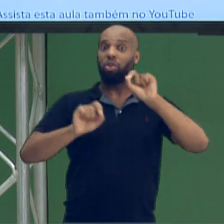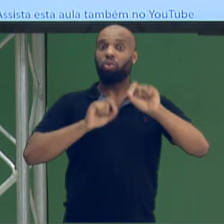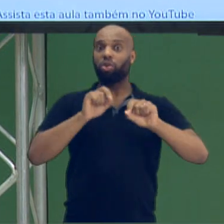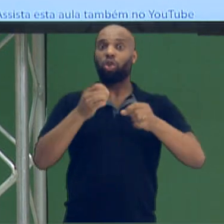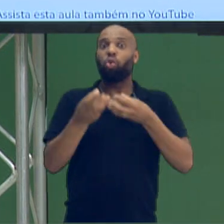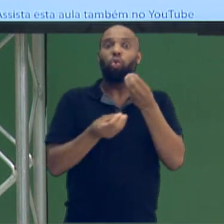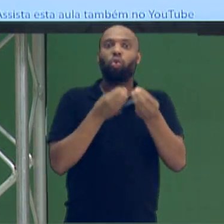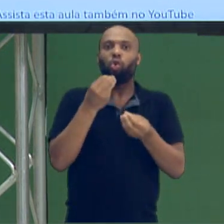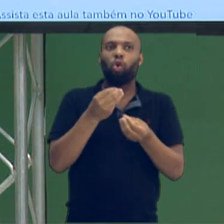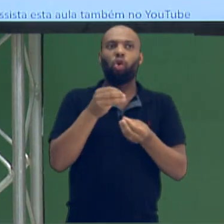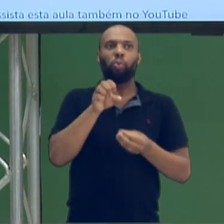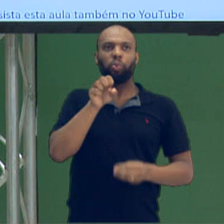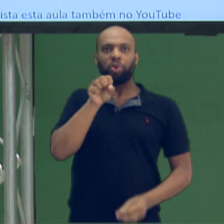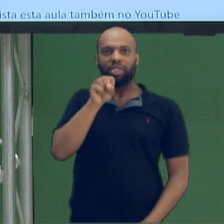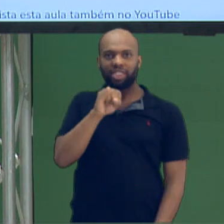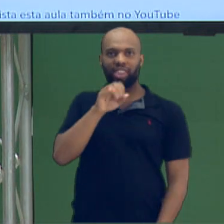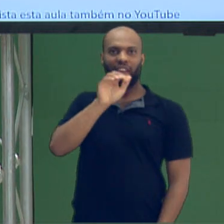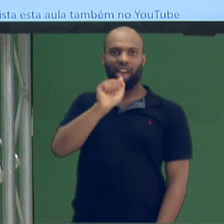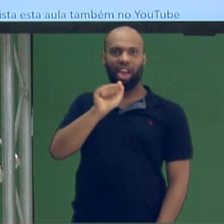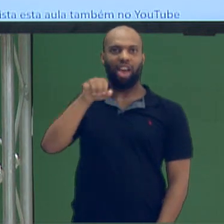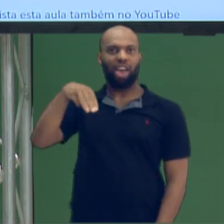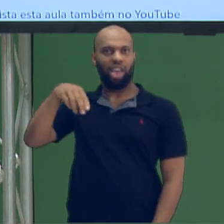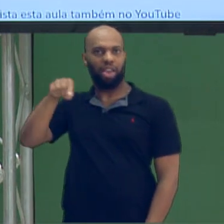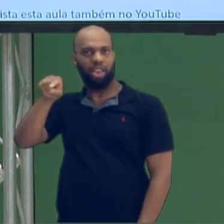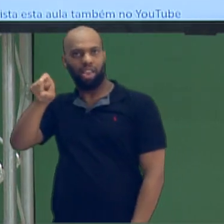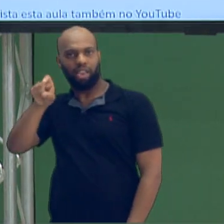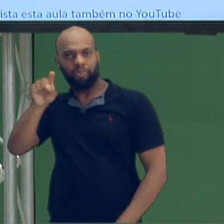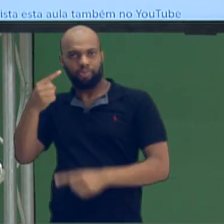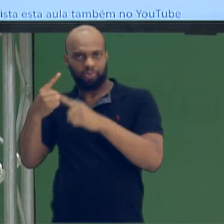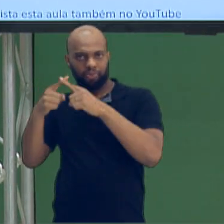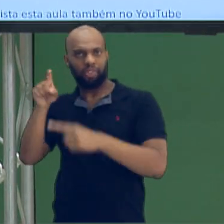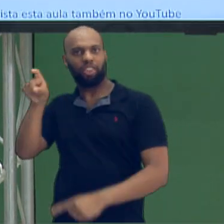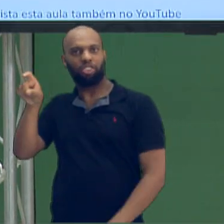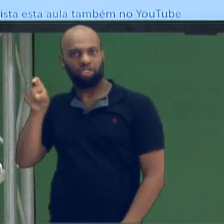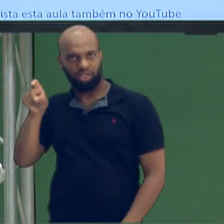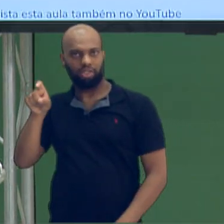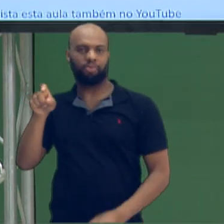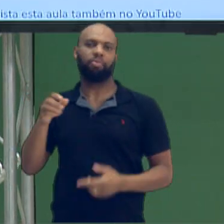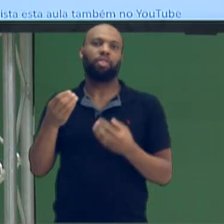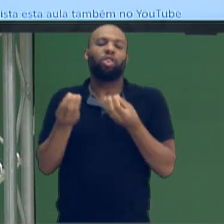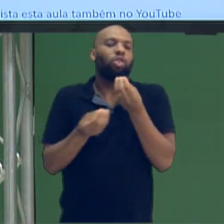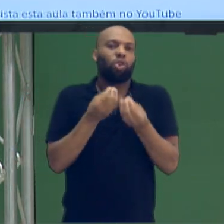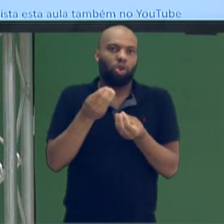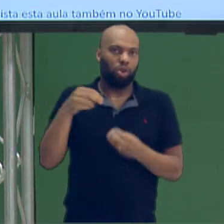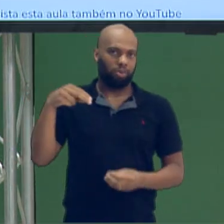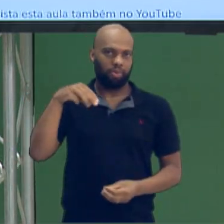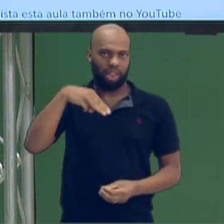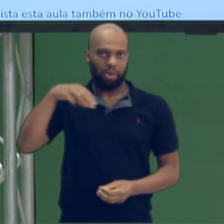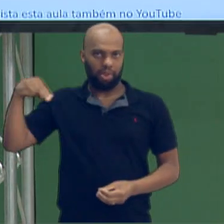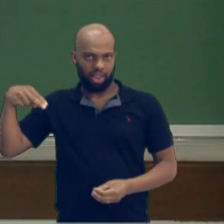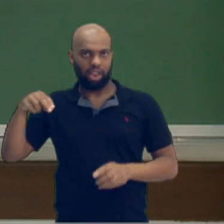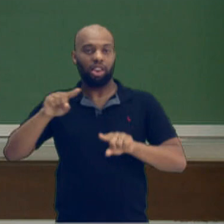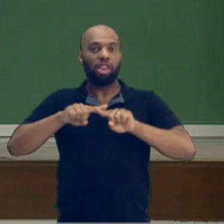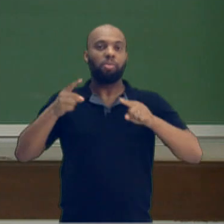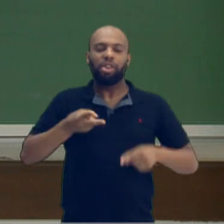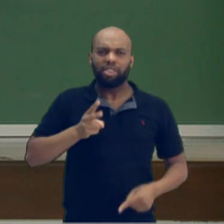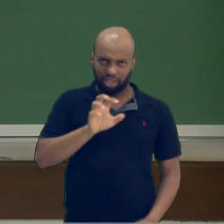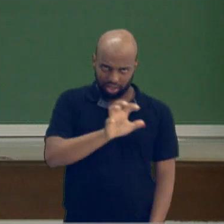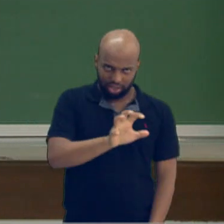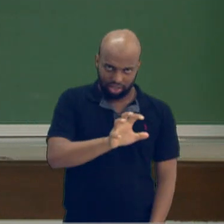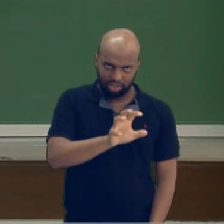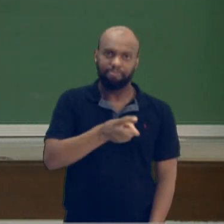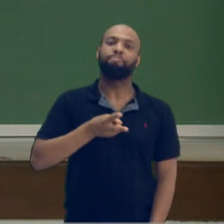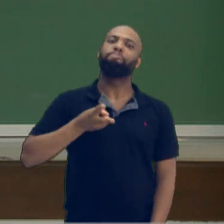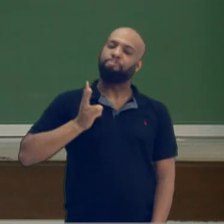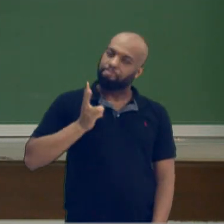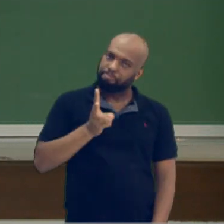matriz, né? Mas aqui a gente tem uma forma genérica de construção dessa matriz, tá certo? Sempre vai ser colocado assim?